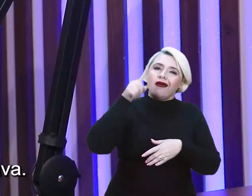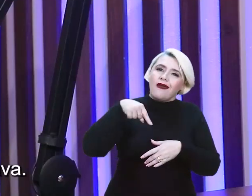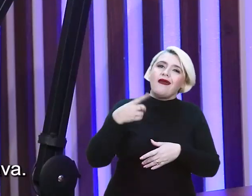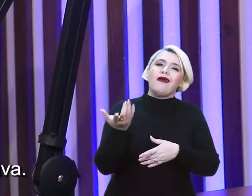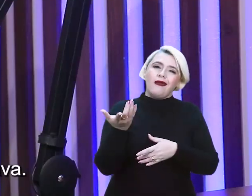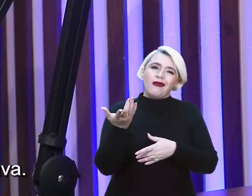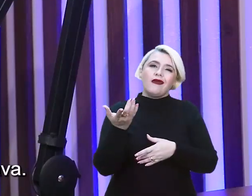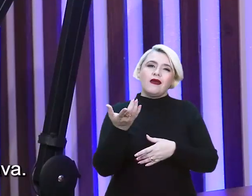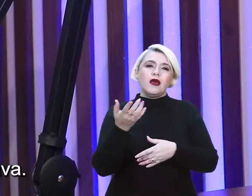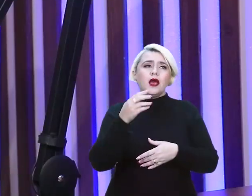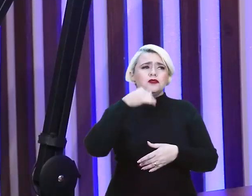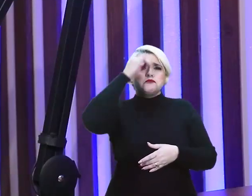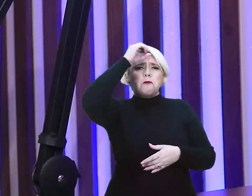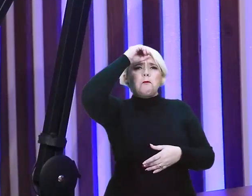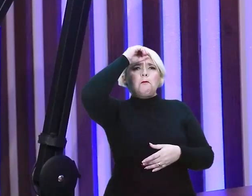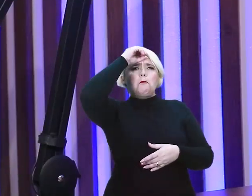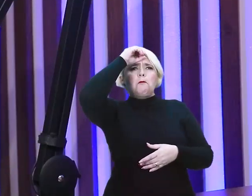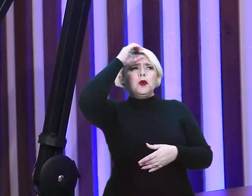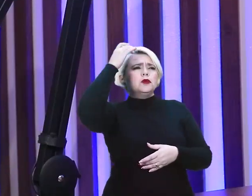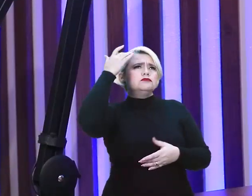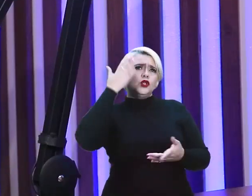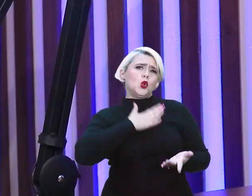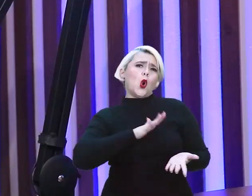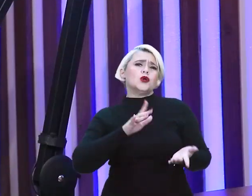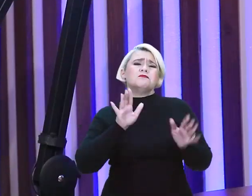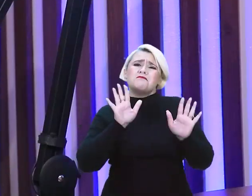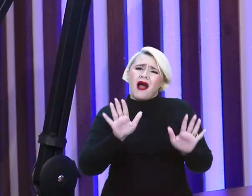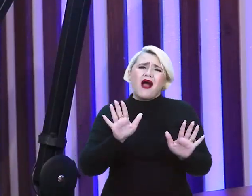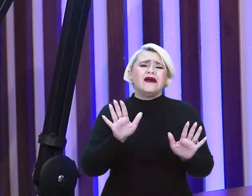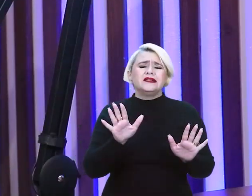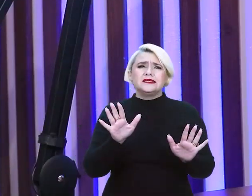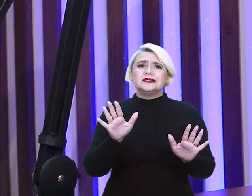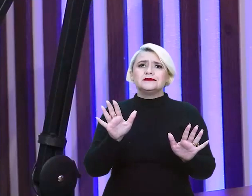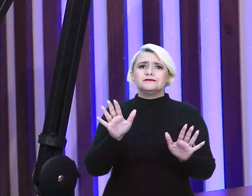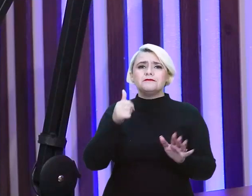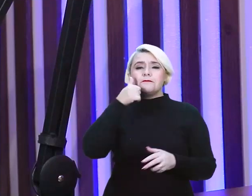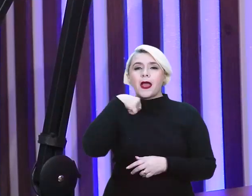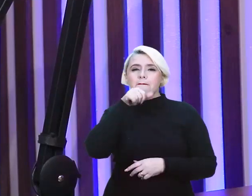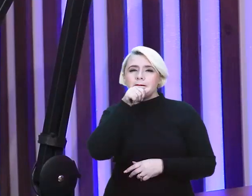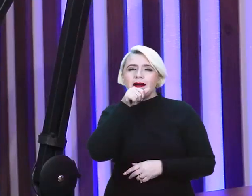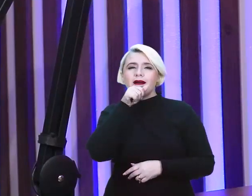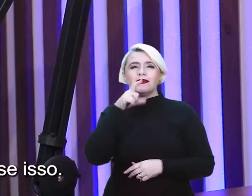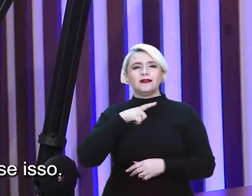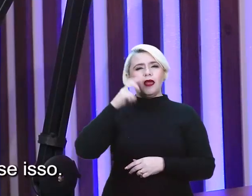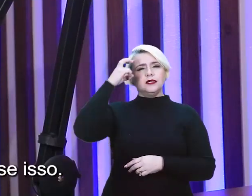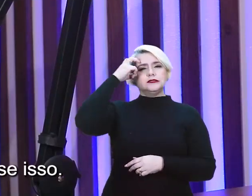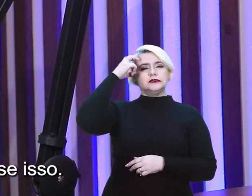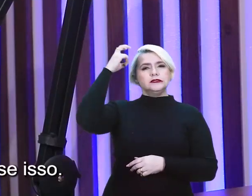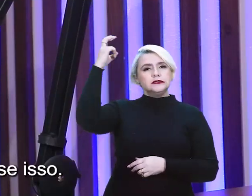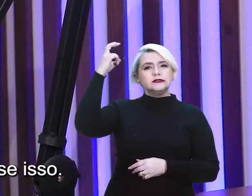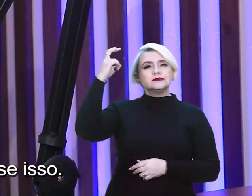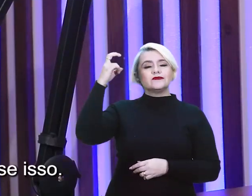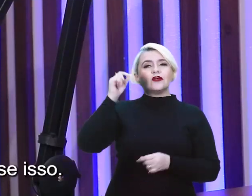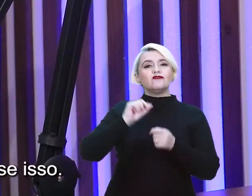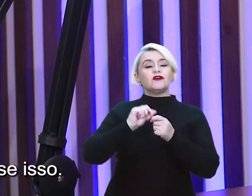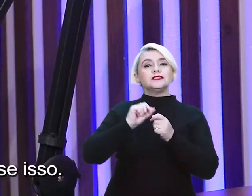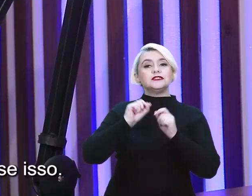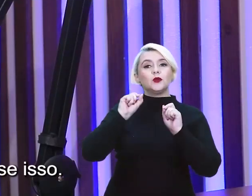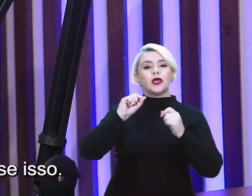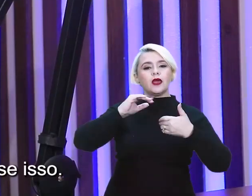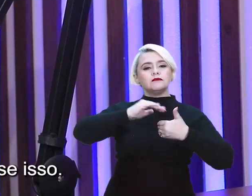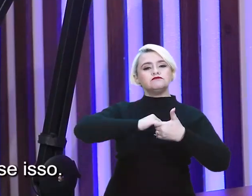entendia muito, não gostava, mas, ao mesmo tempo, minha mãe, muito sábia, ela fazia com que a